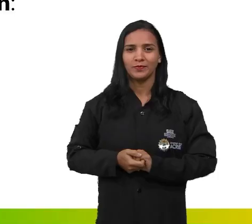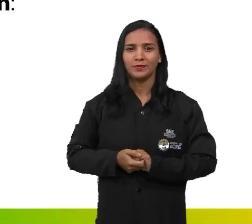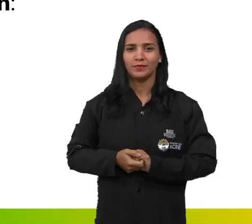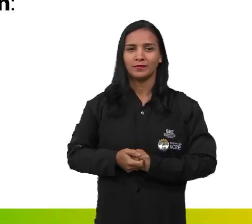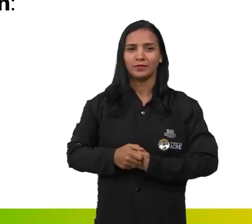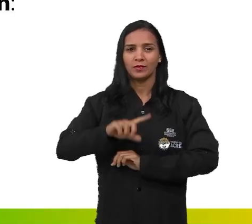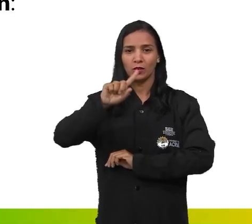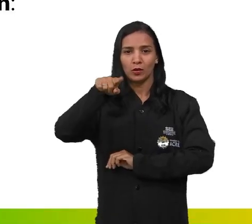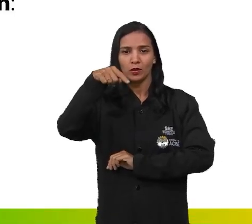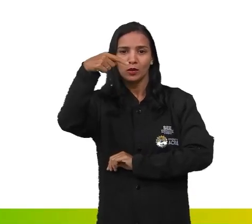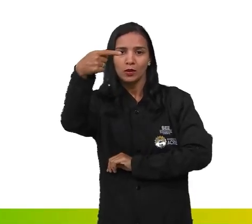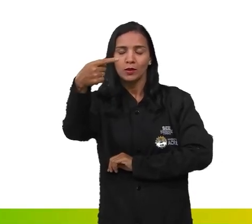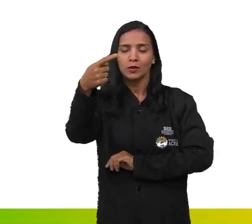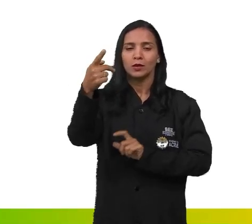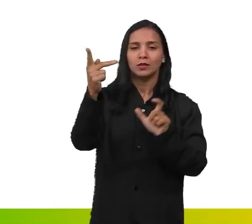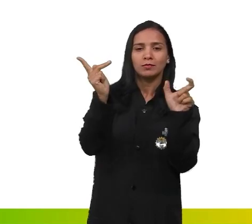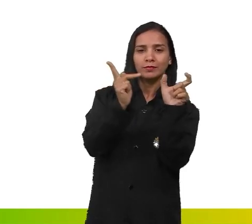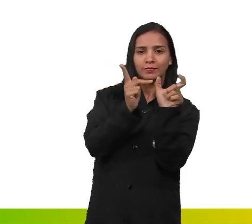próxima preposição.